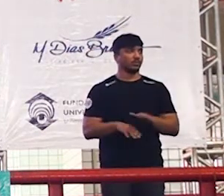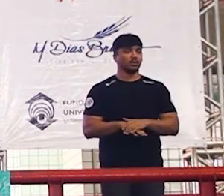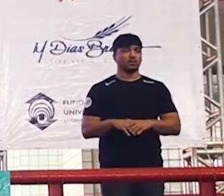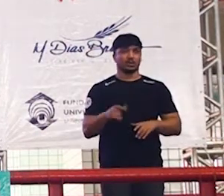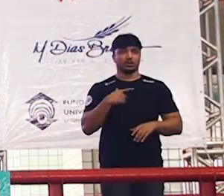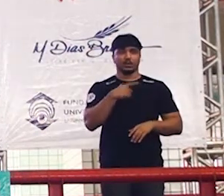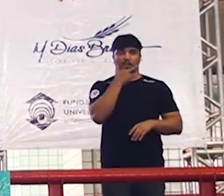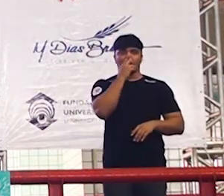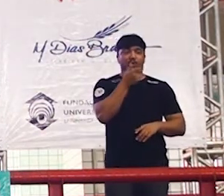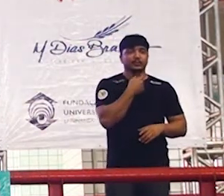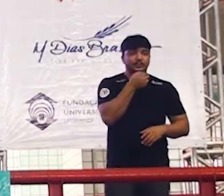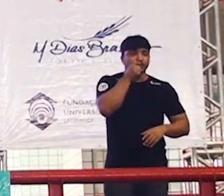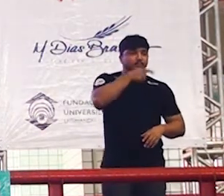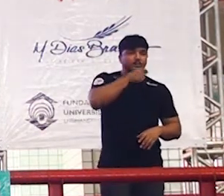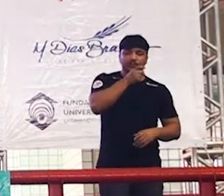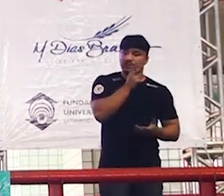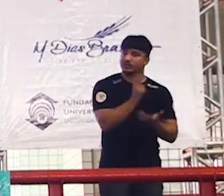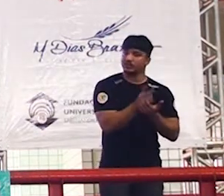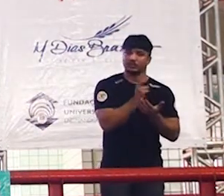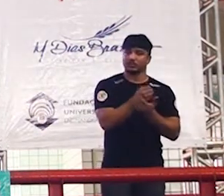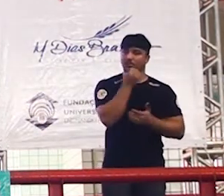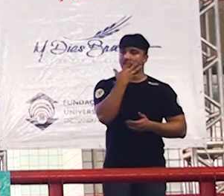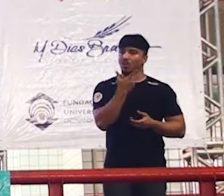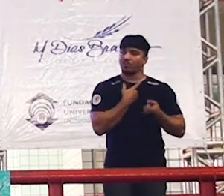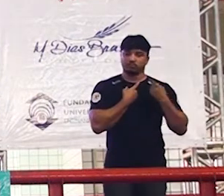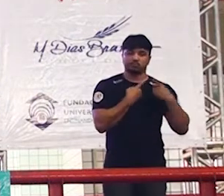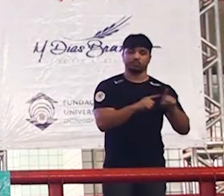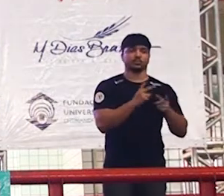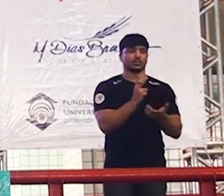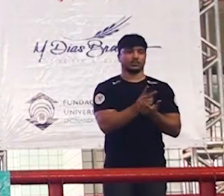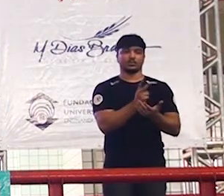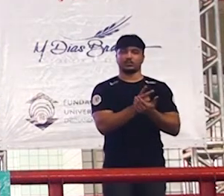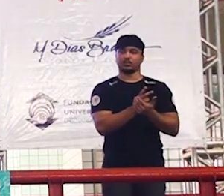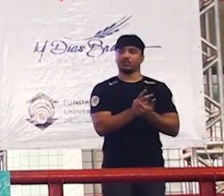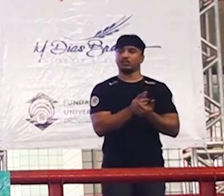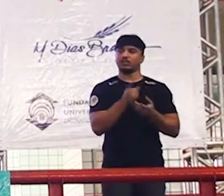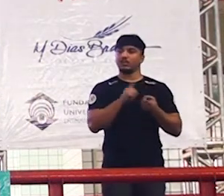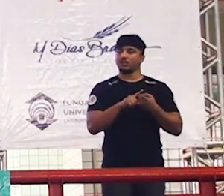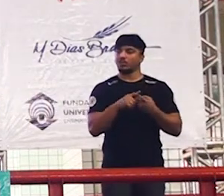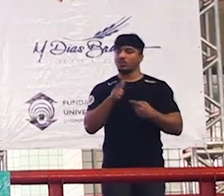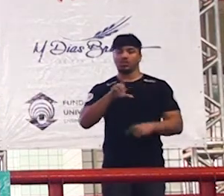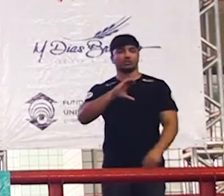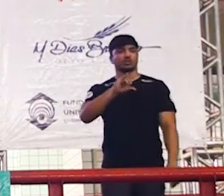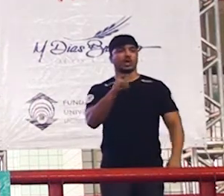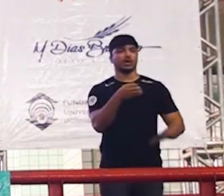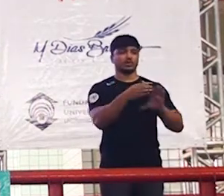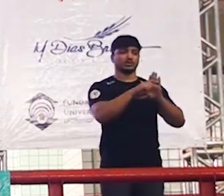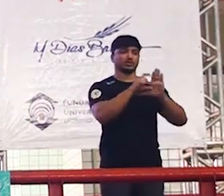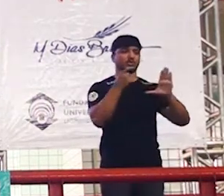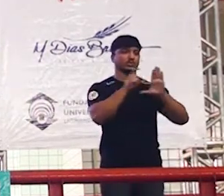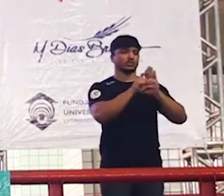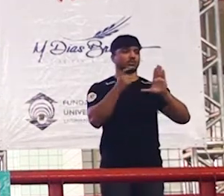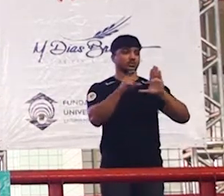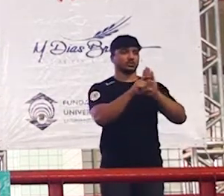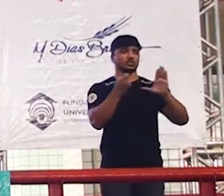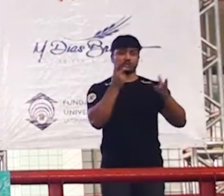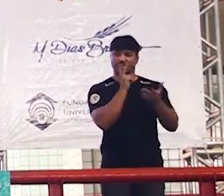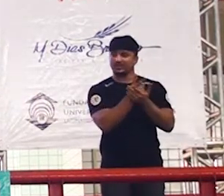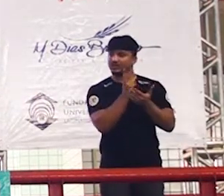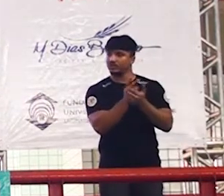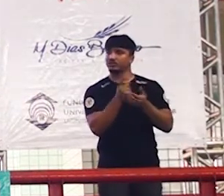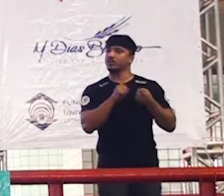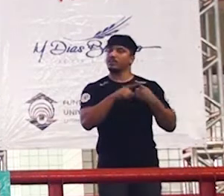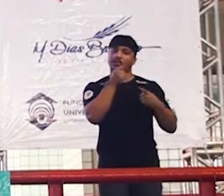O humor sempre foi uma ótima ferramenta de crítica. As charges normalmente são críticas, e